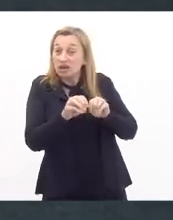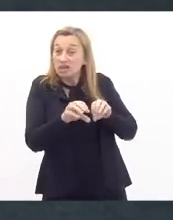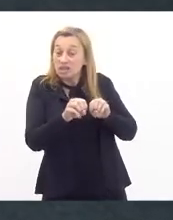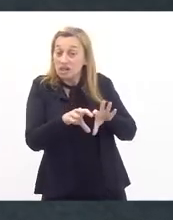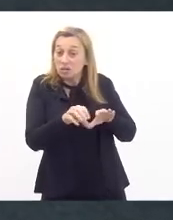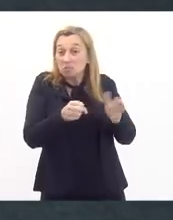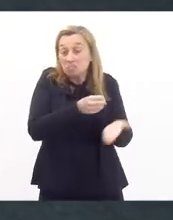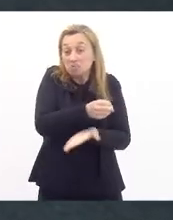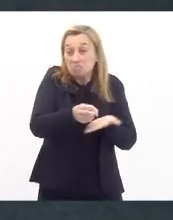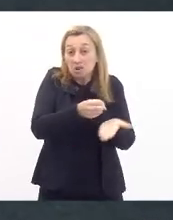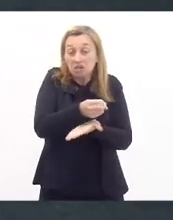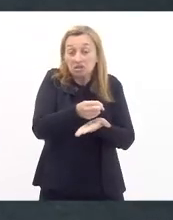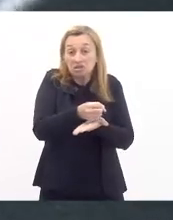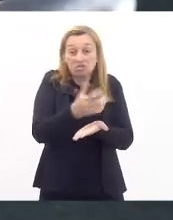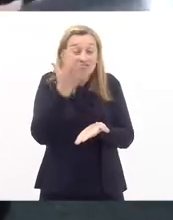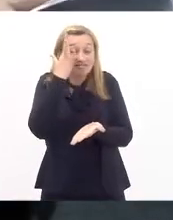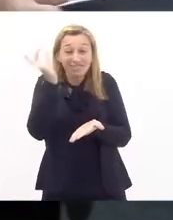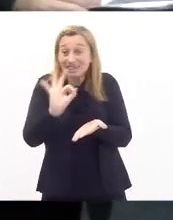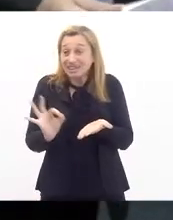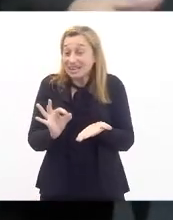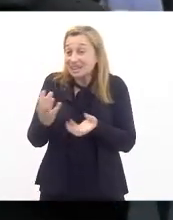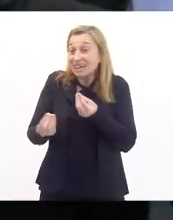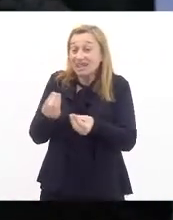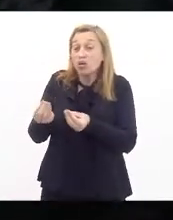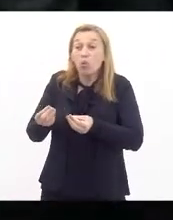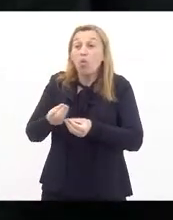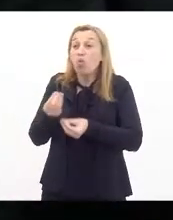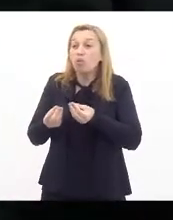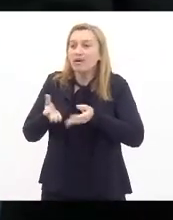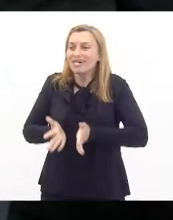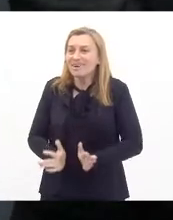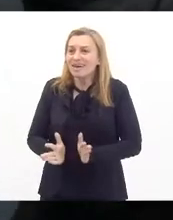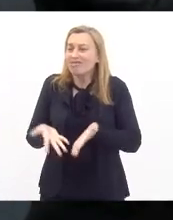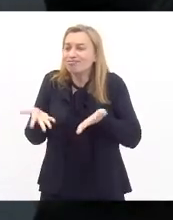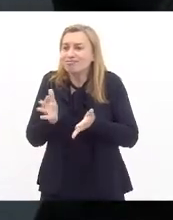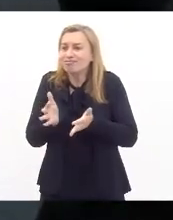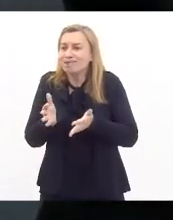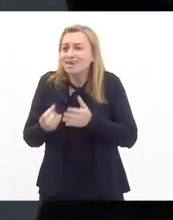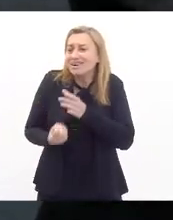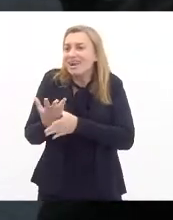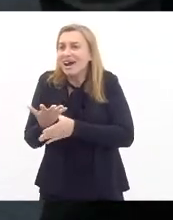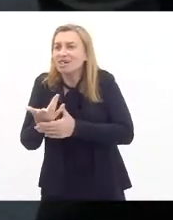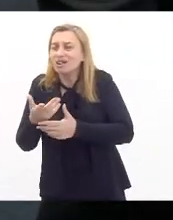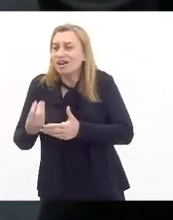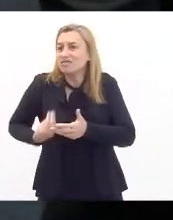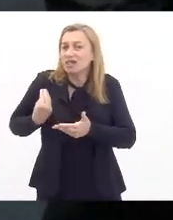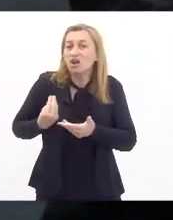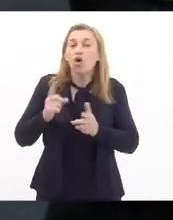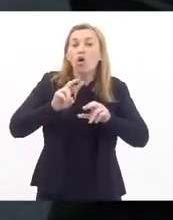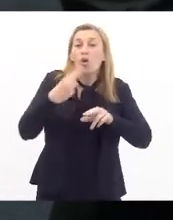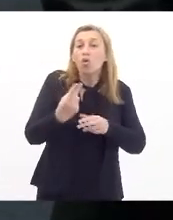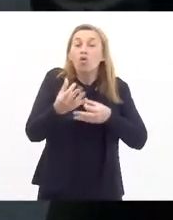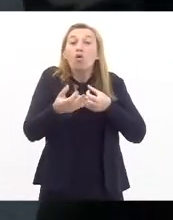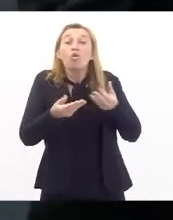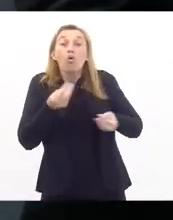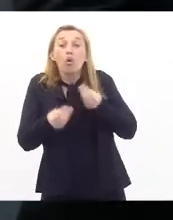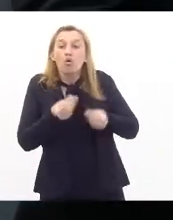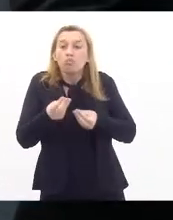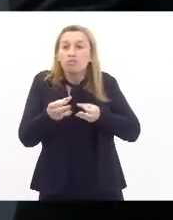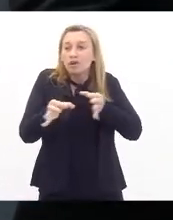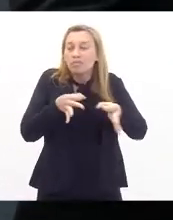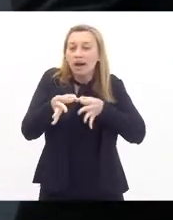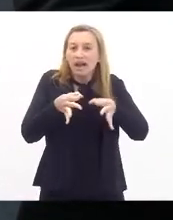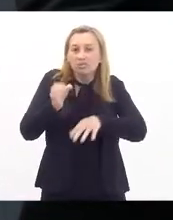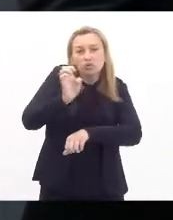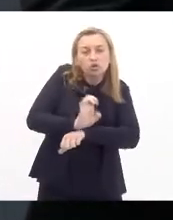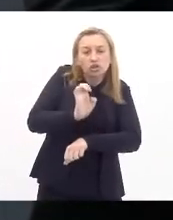entender minimamente Como é formada a qualquer forma de vida ou minimamente como funciona a nossa sociedade organismo nosso estado